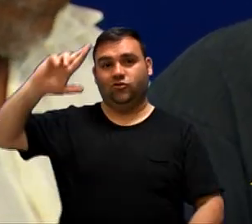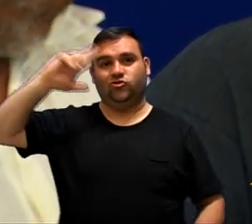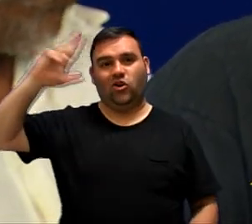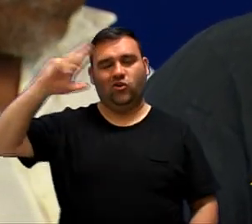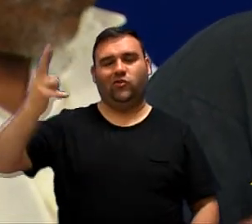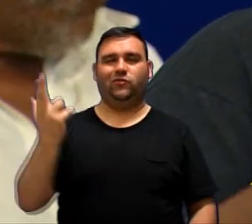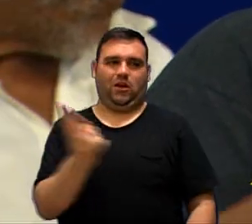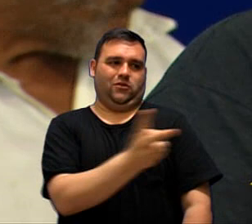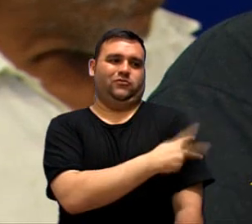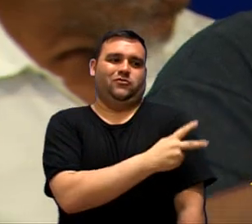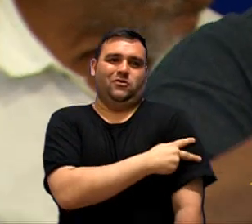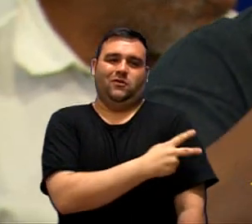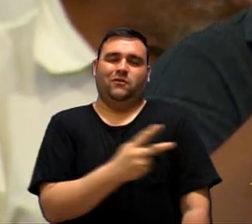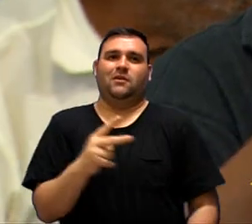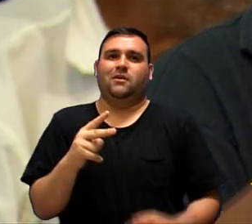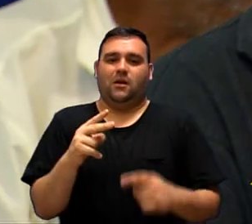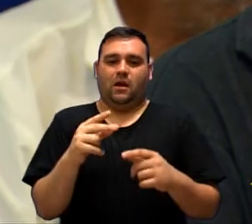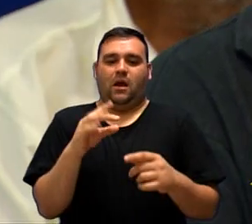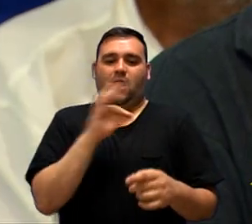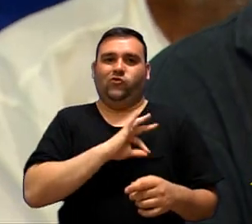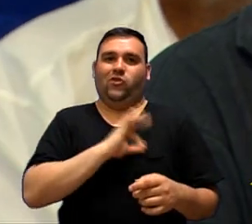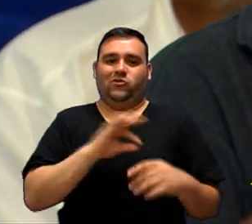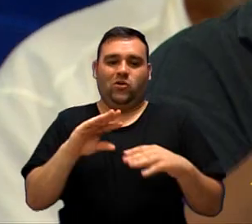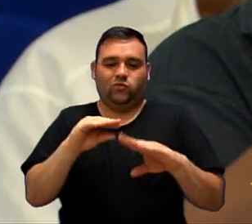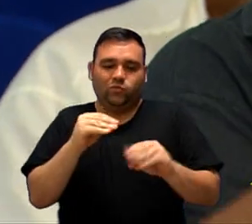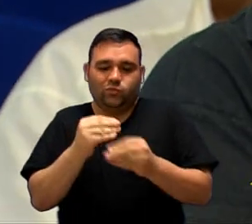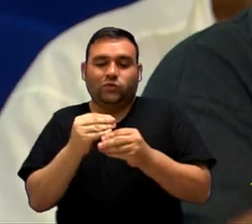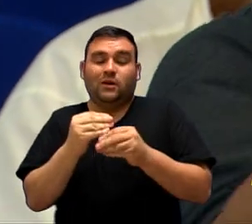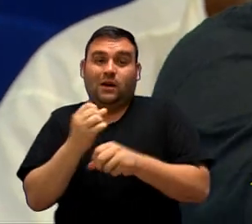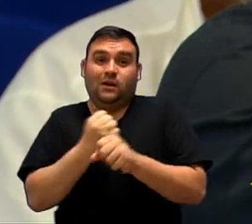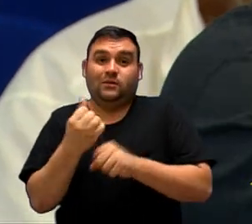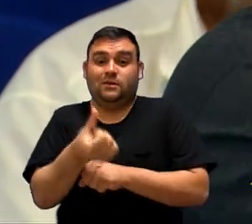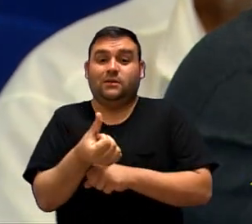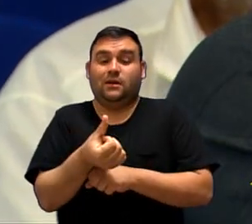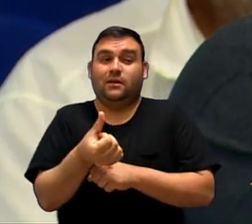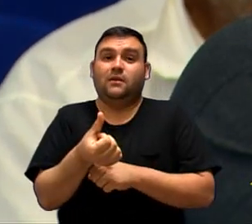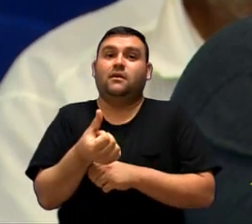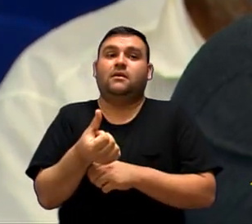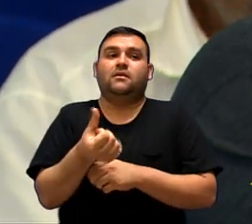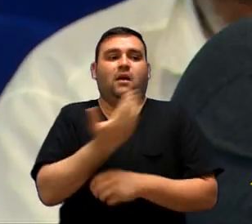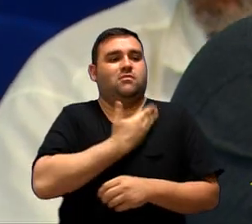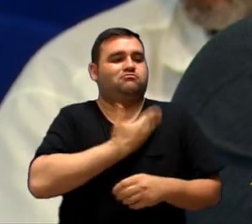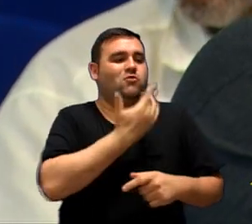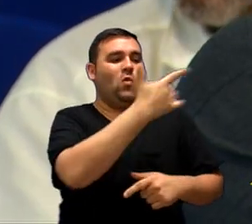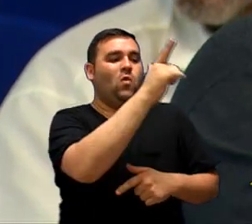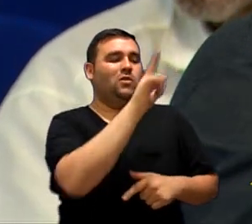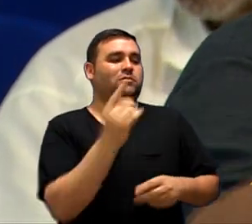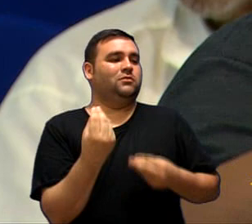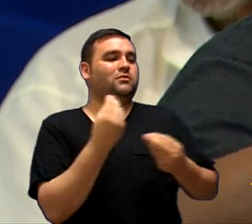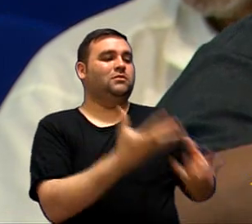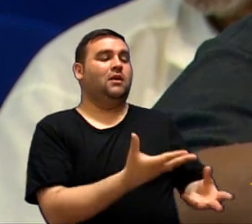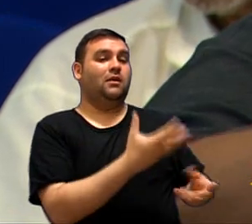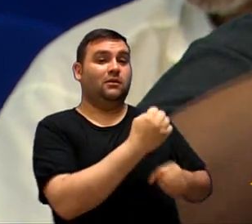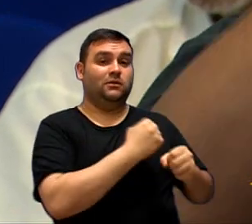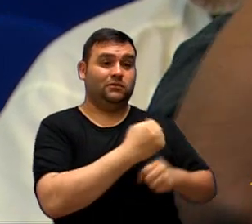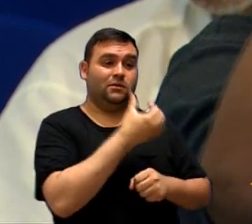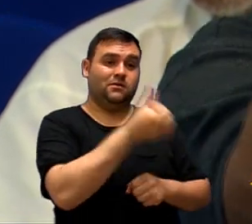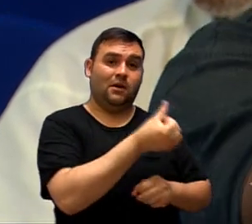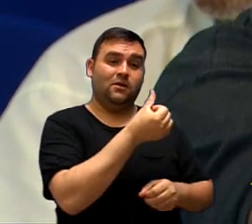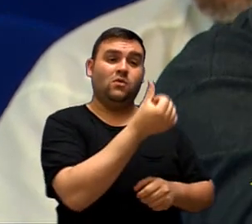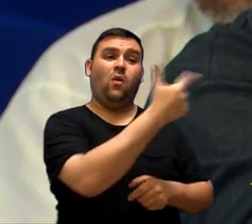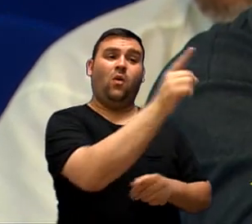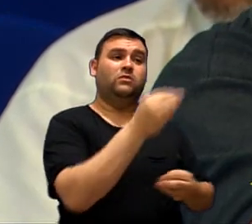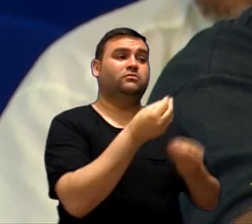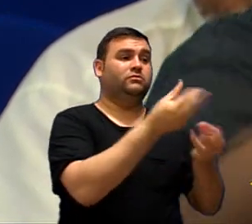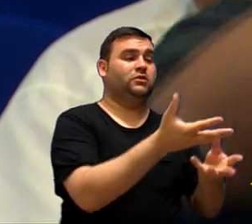chefia, incorpora o salário, depois de 6 anos ele passa para o colega o cargo, que depois de 6 anos passa para